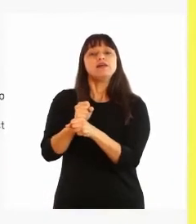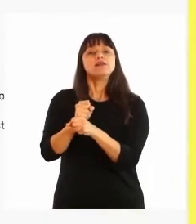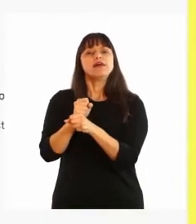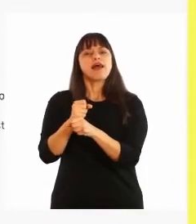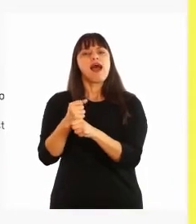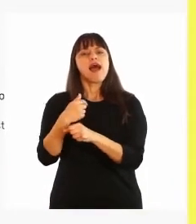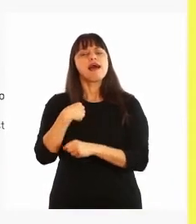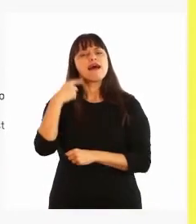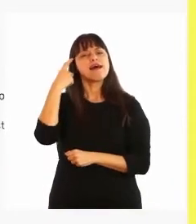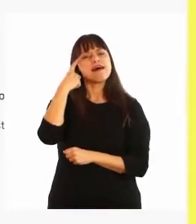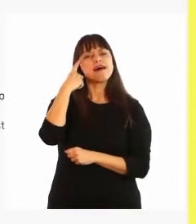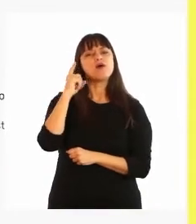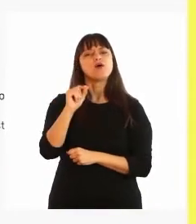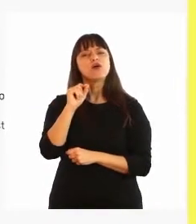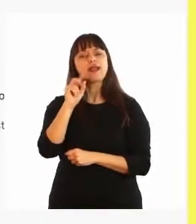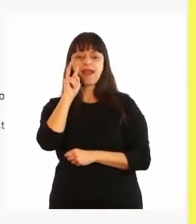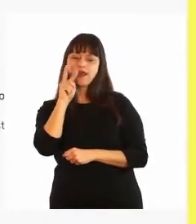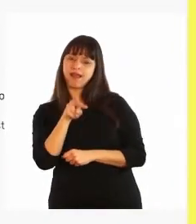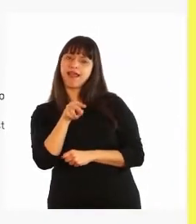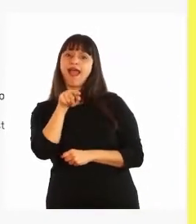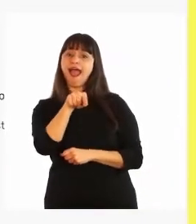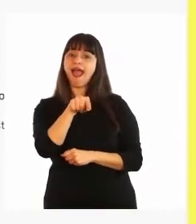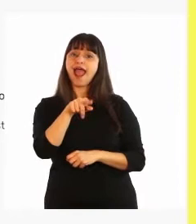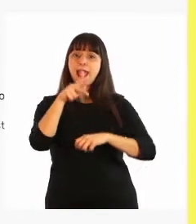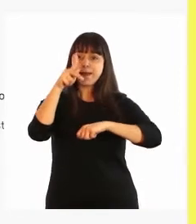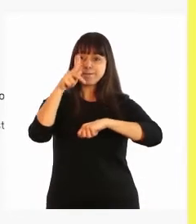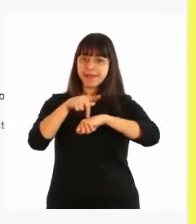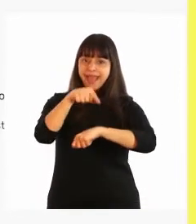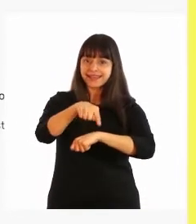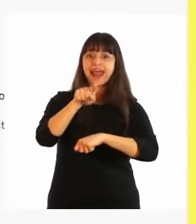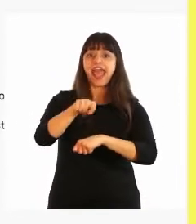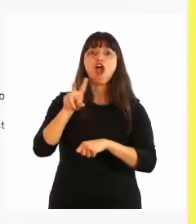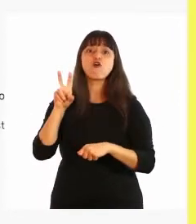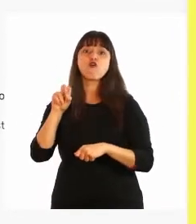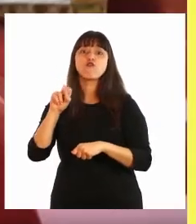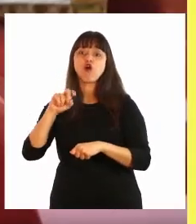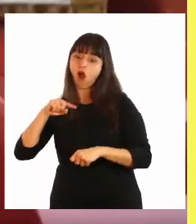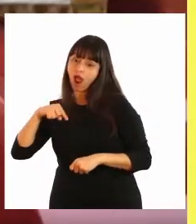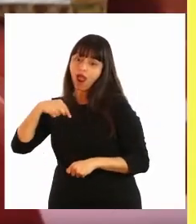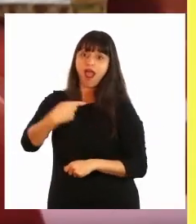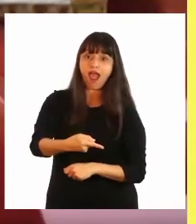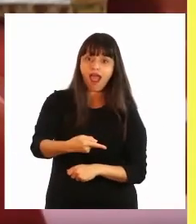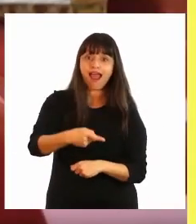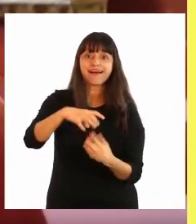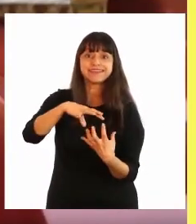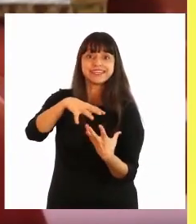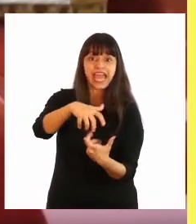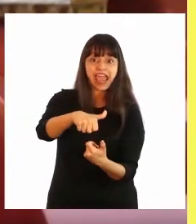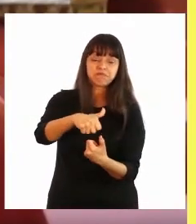olhar ele como um vovô da terra, né, também, um possível vovô, uma possível vovó,